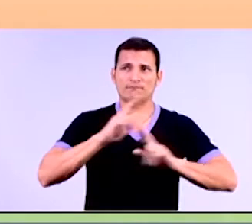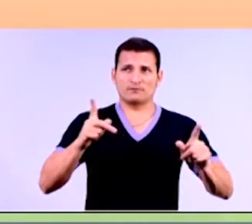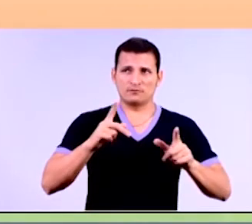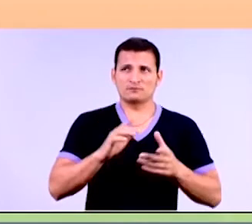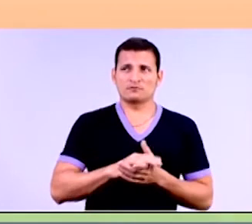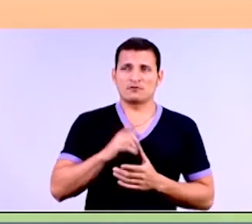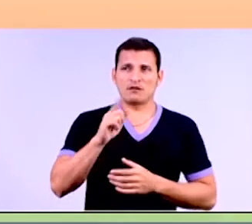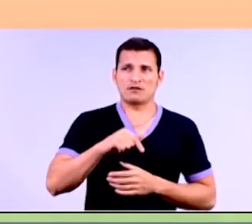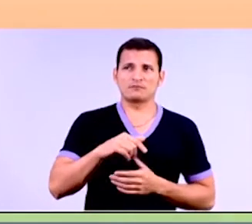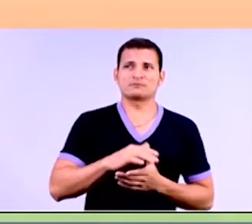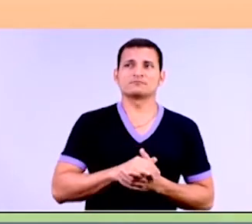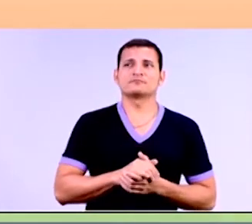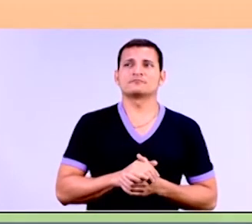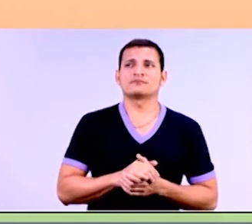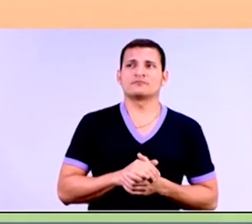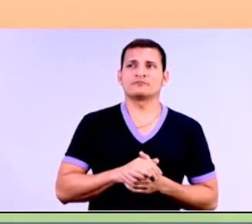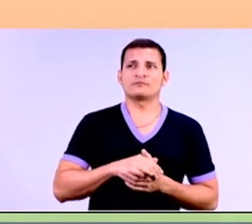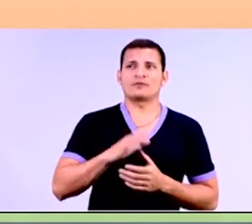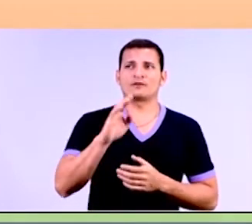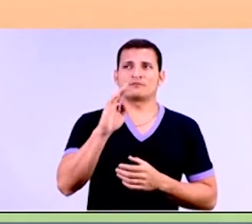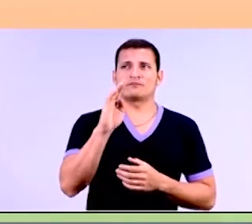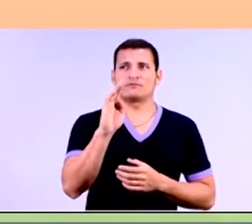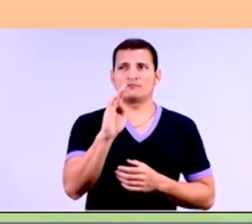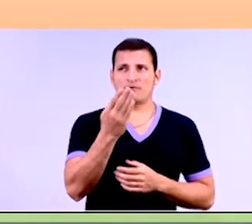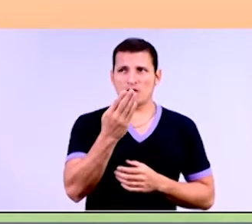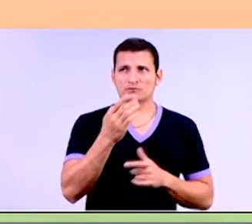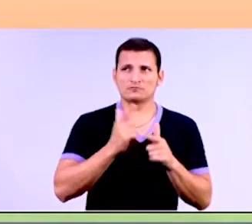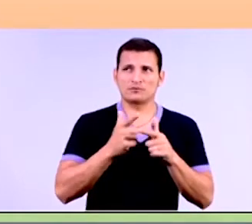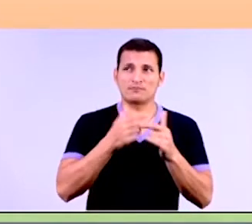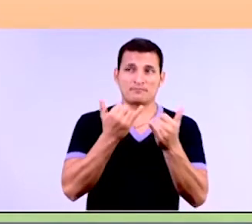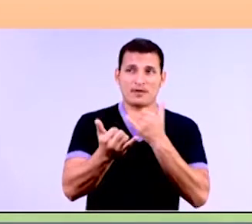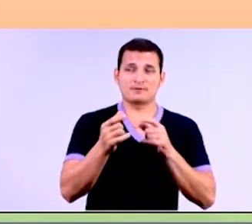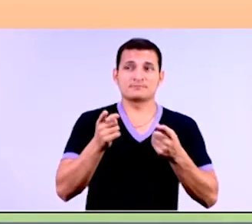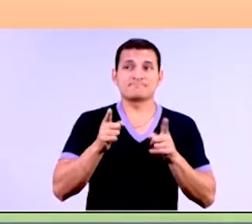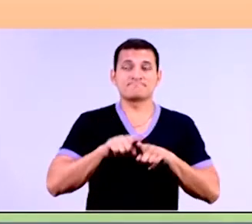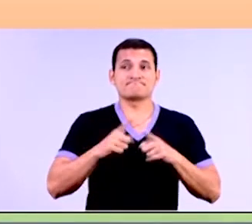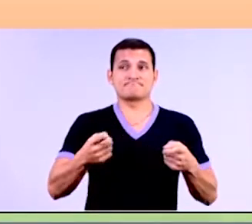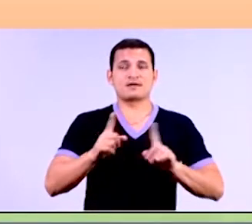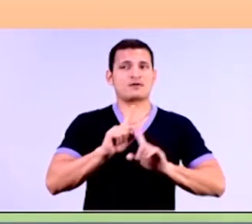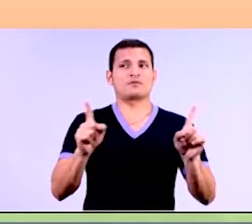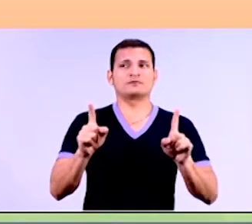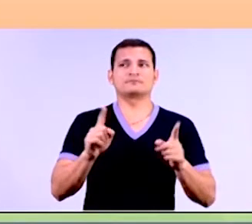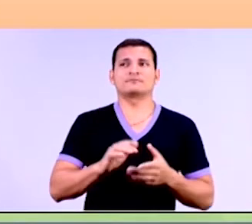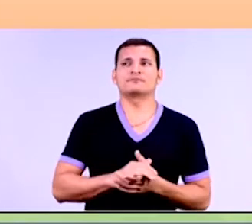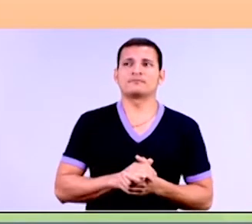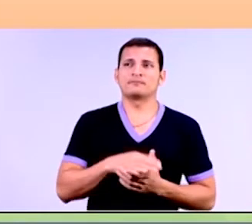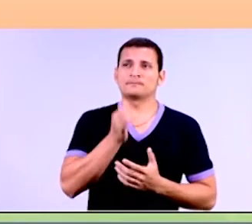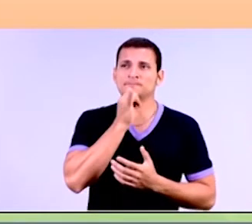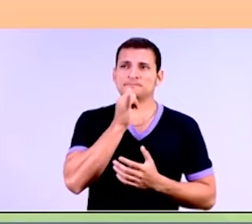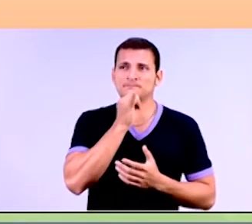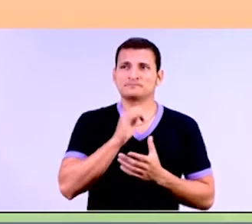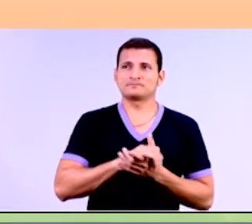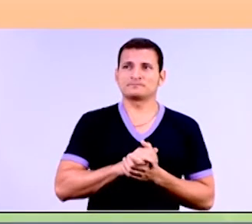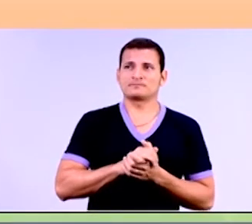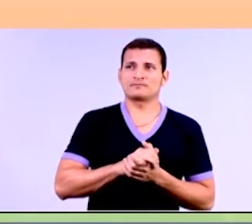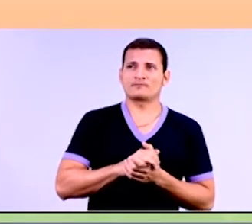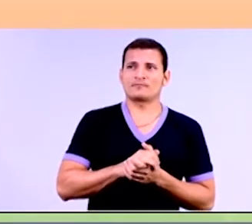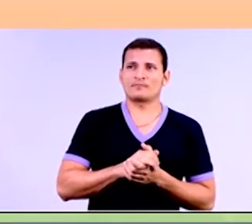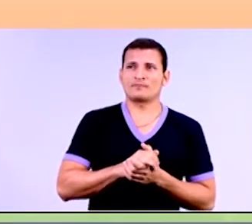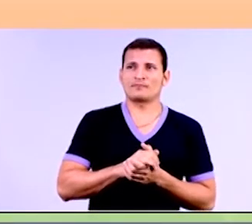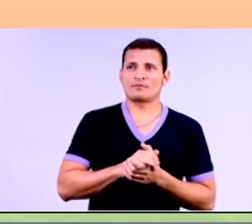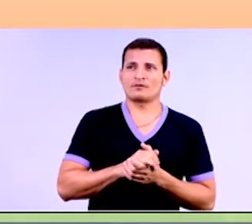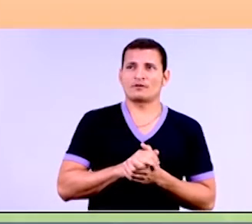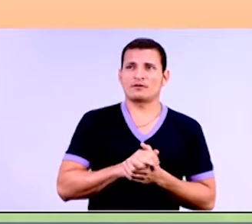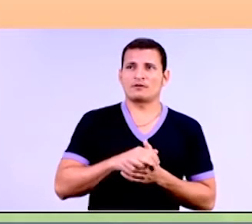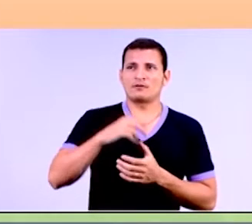É o famoso falso, porque ele parece, mas não é. Por exemplo, parents é um